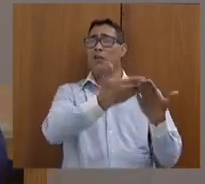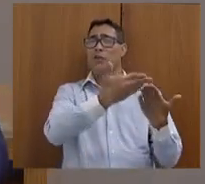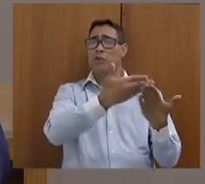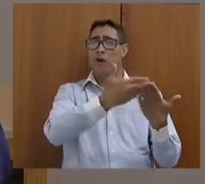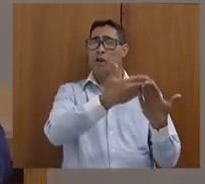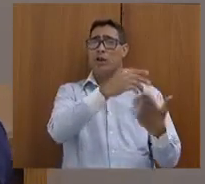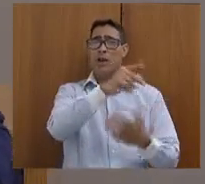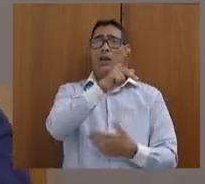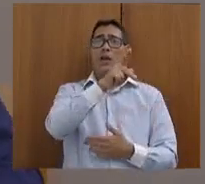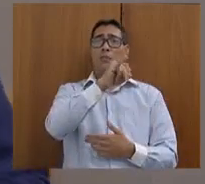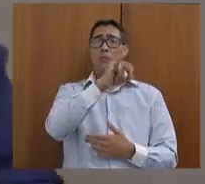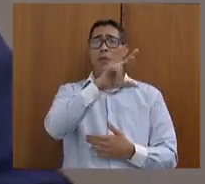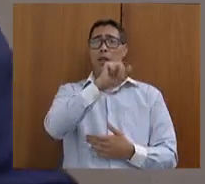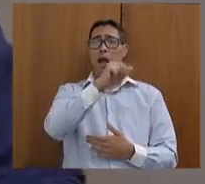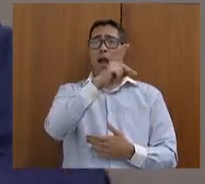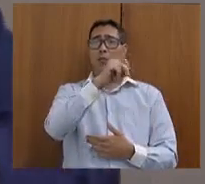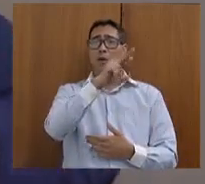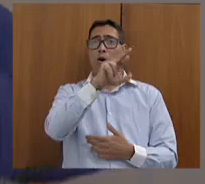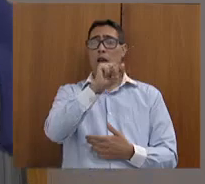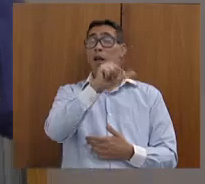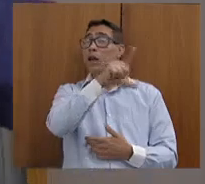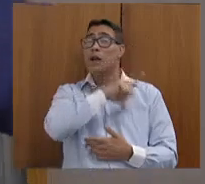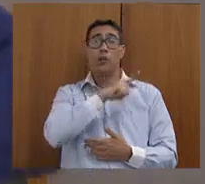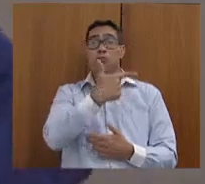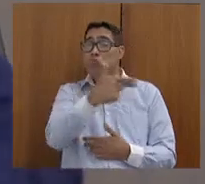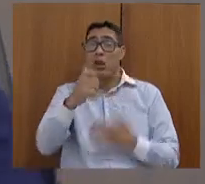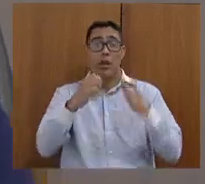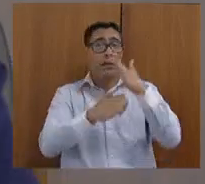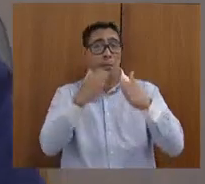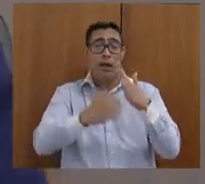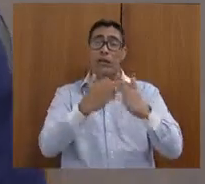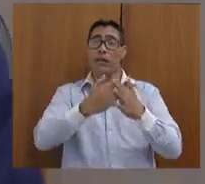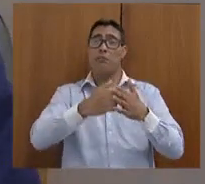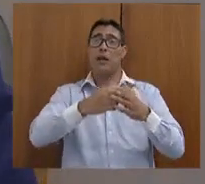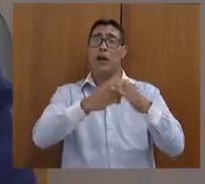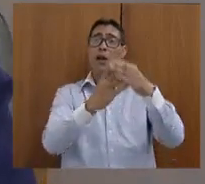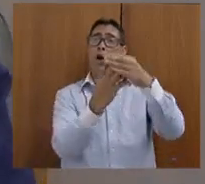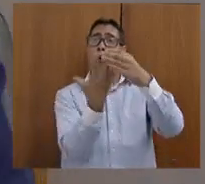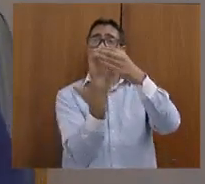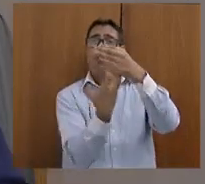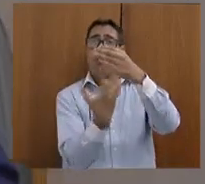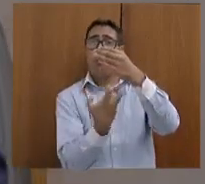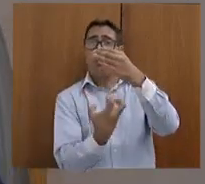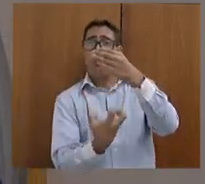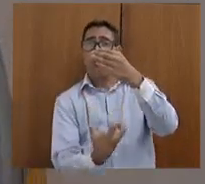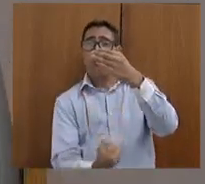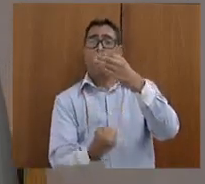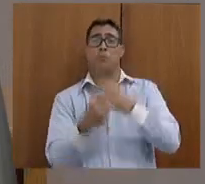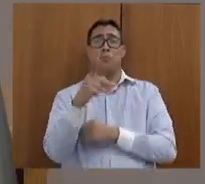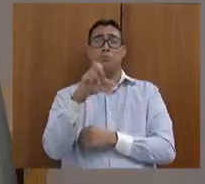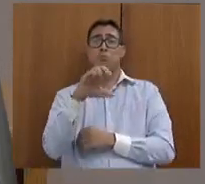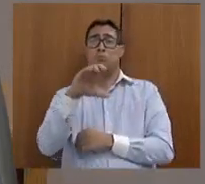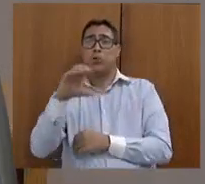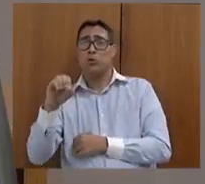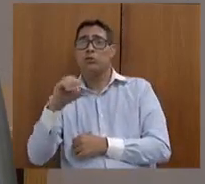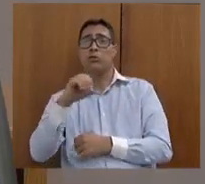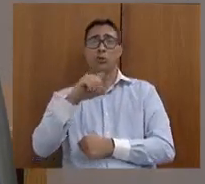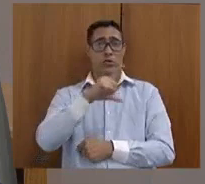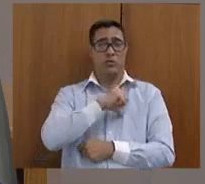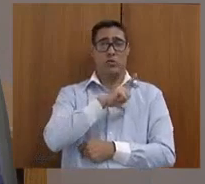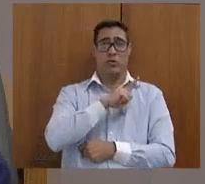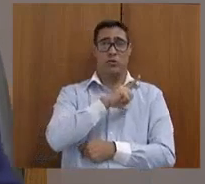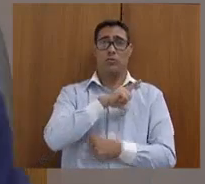furar o poço artesiano então estamos trabalhando com aquisição de junto aos diretores de filtros é